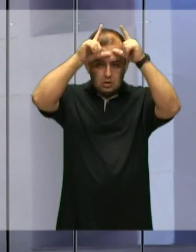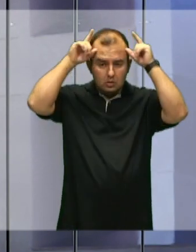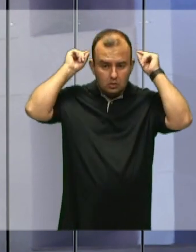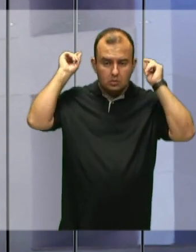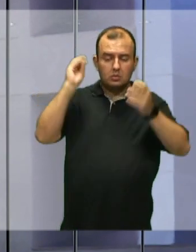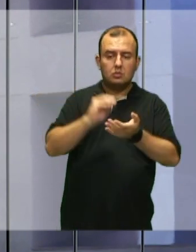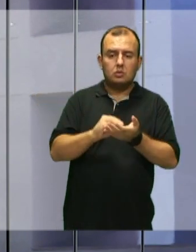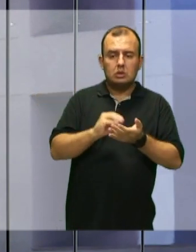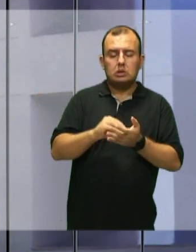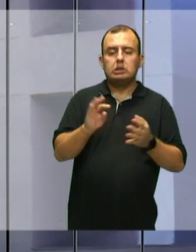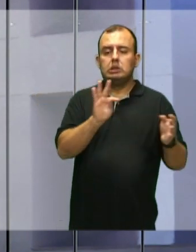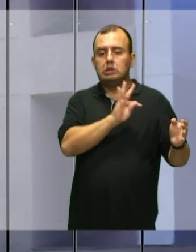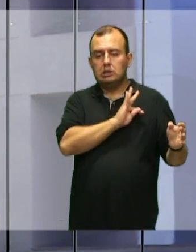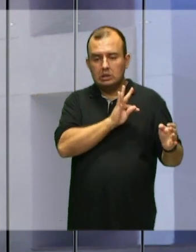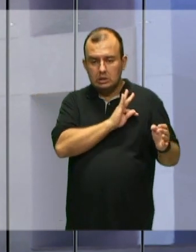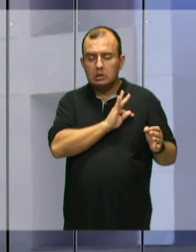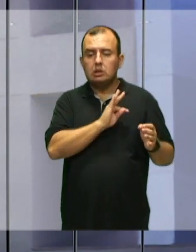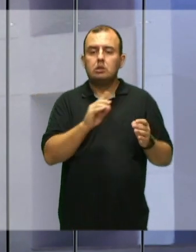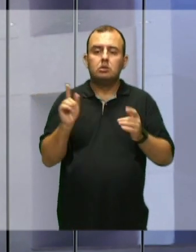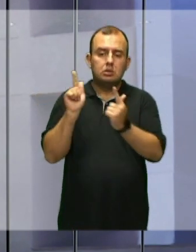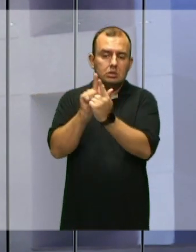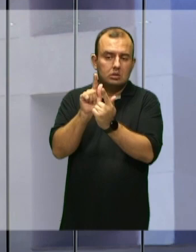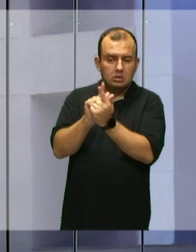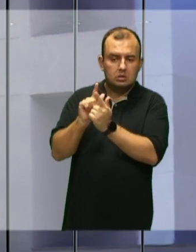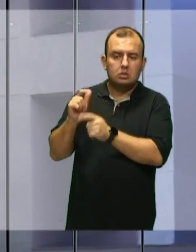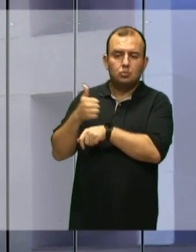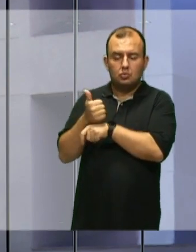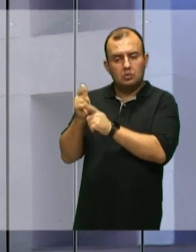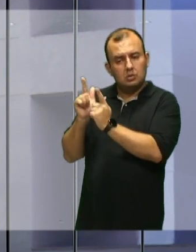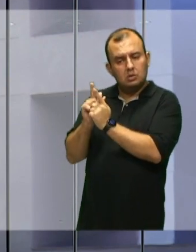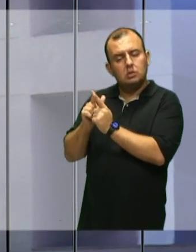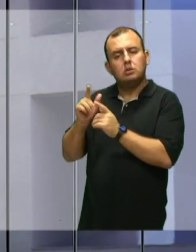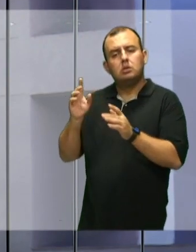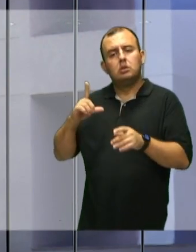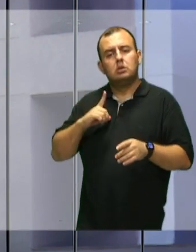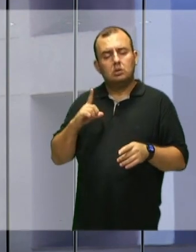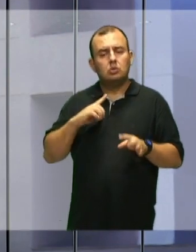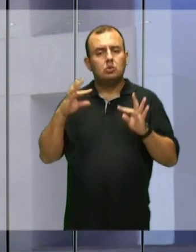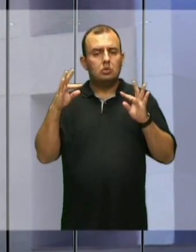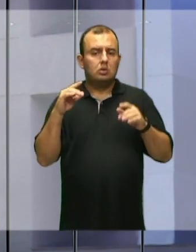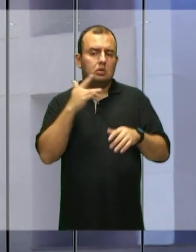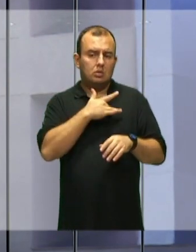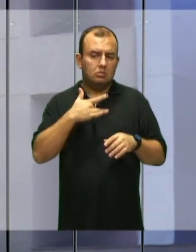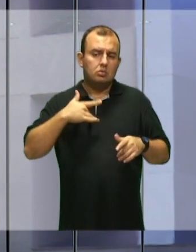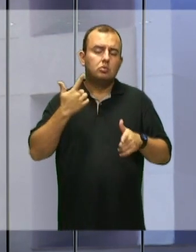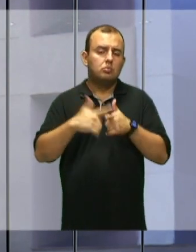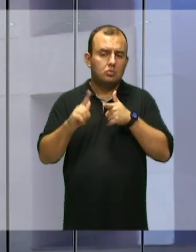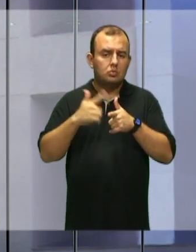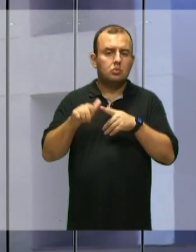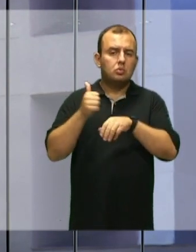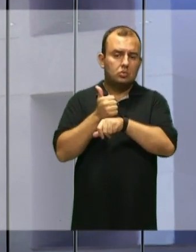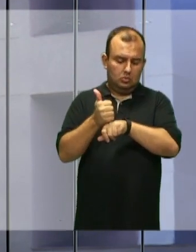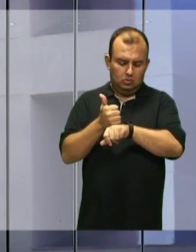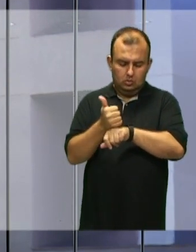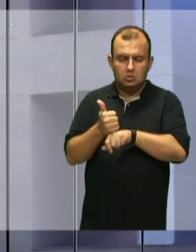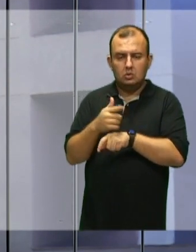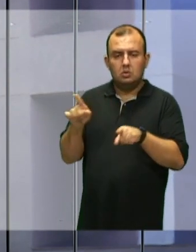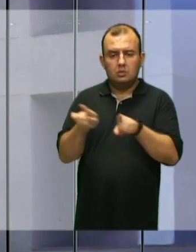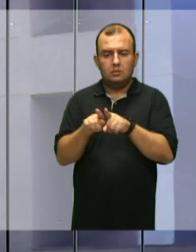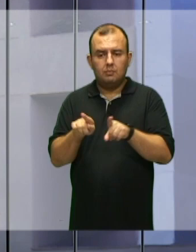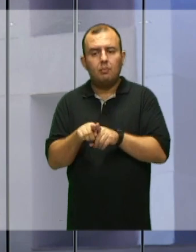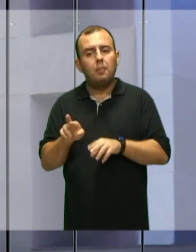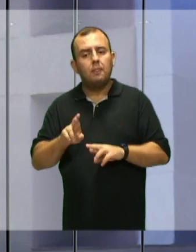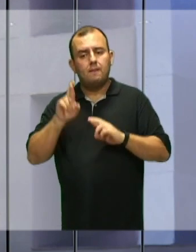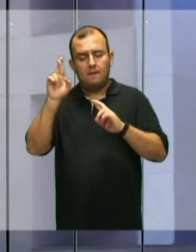são técnicos são recepcionistas então toda a saúde tem uma defasagem muito grande quanto a questão de profissionais que a gente espera aí nos